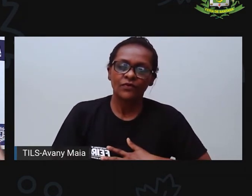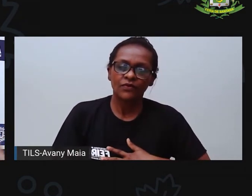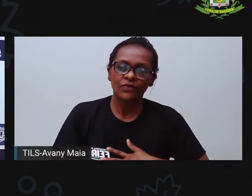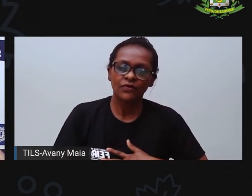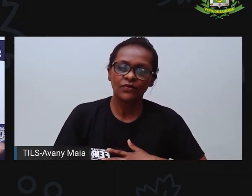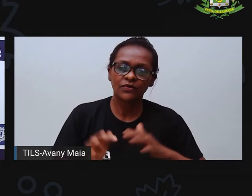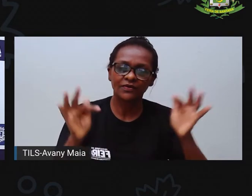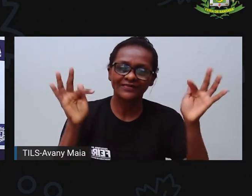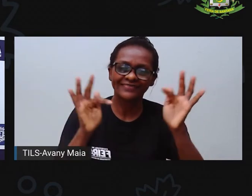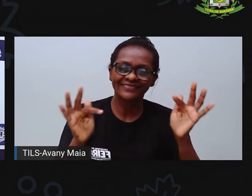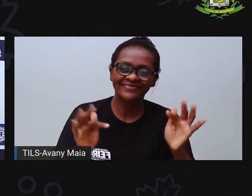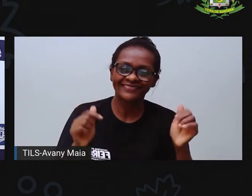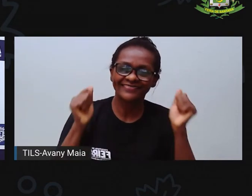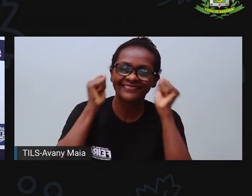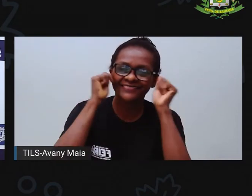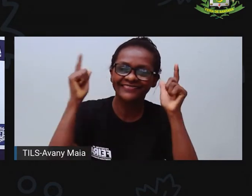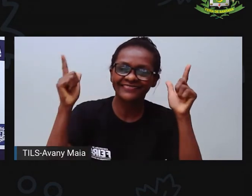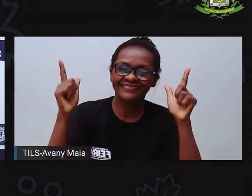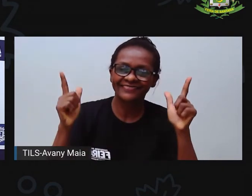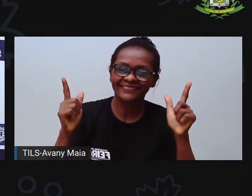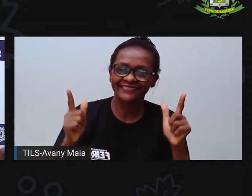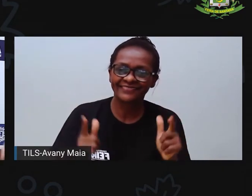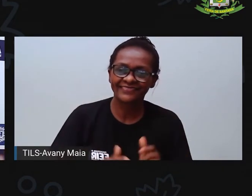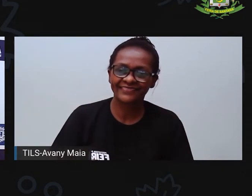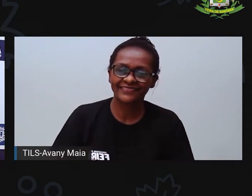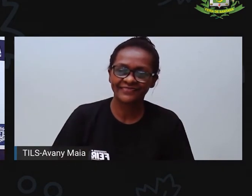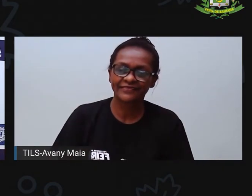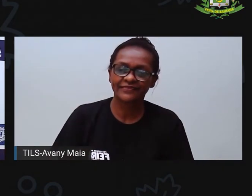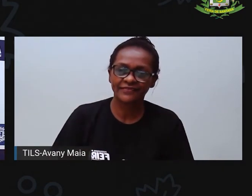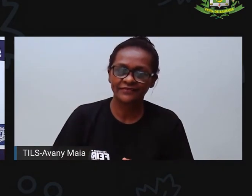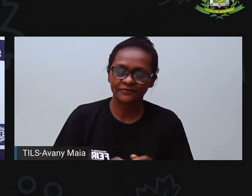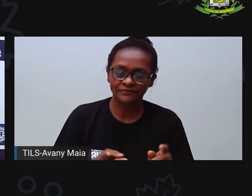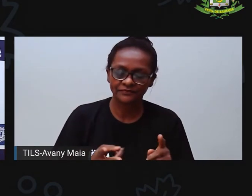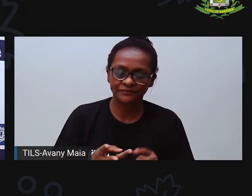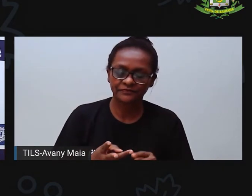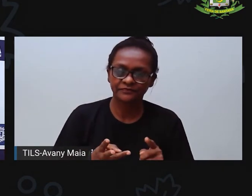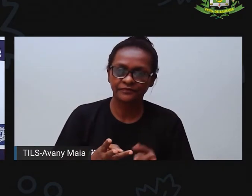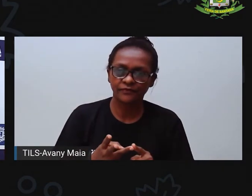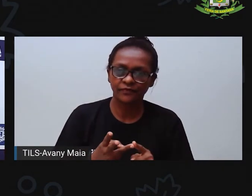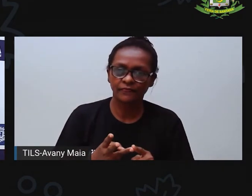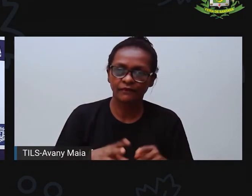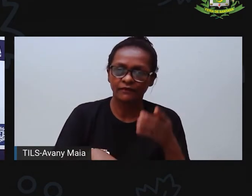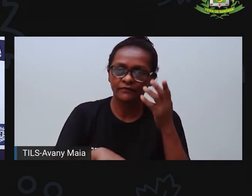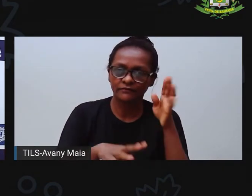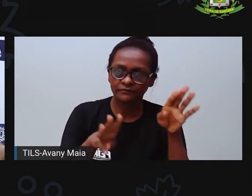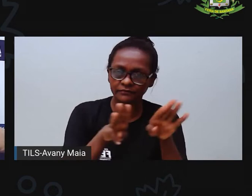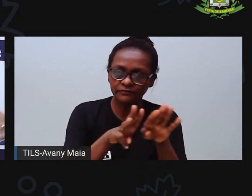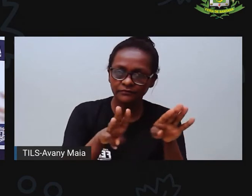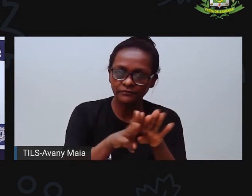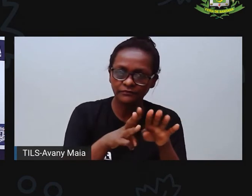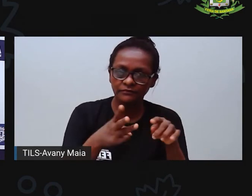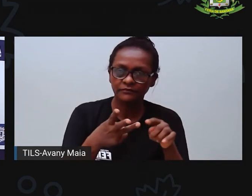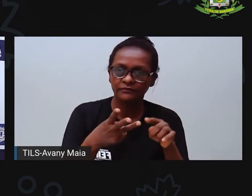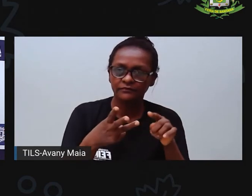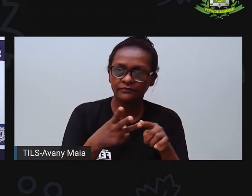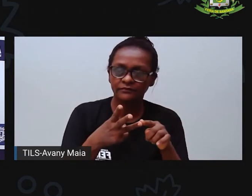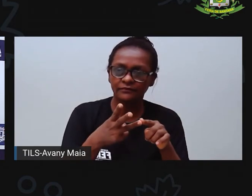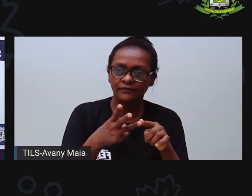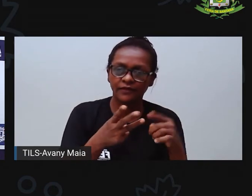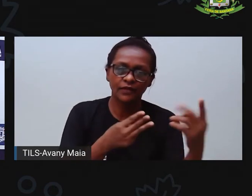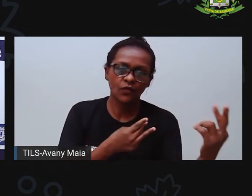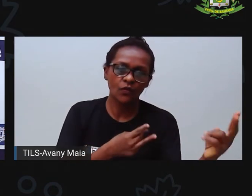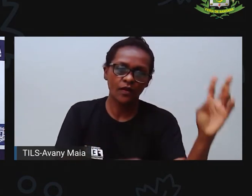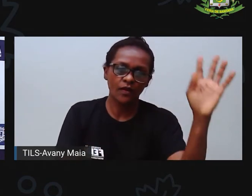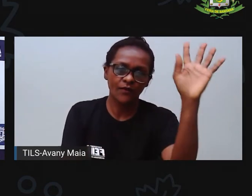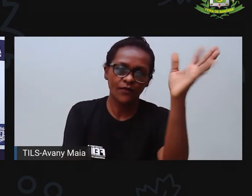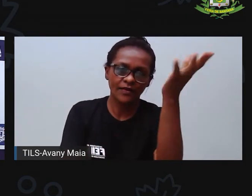e consegue tomar decisões melhores, né? Tem também aquele exercício de você ficar calmo e se sentir como se fosse uma árvore,